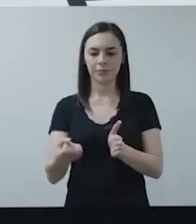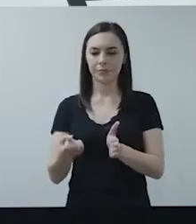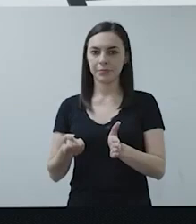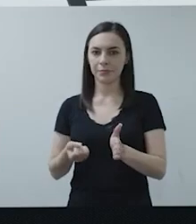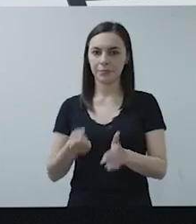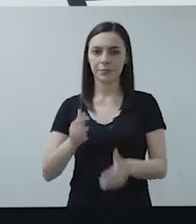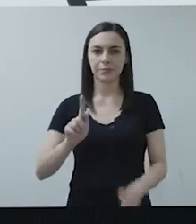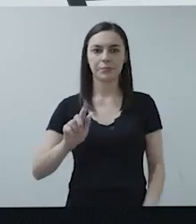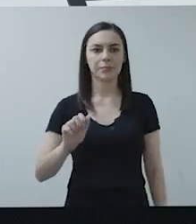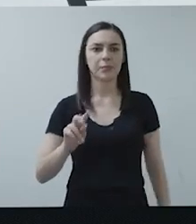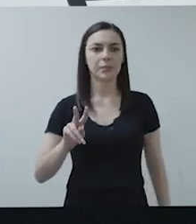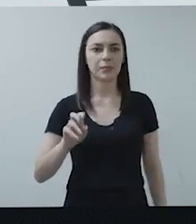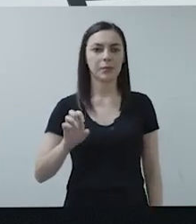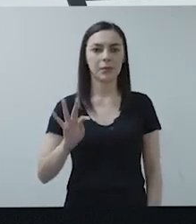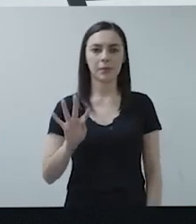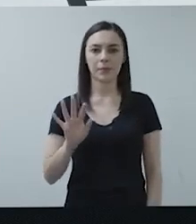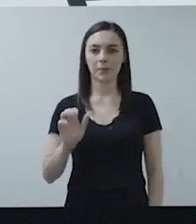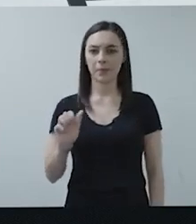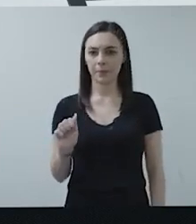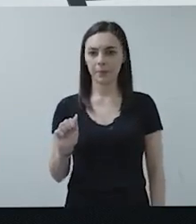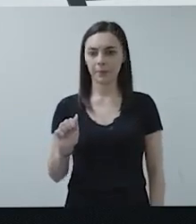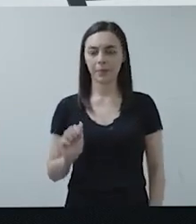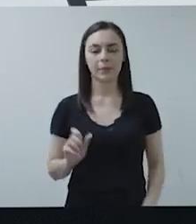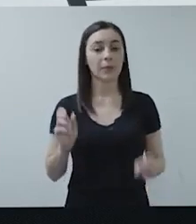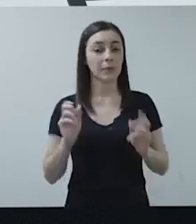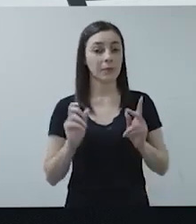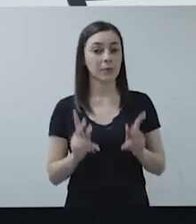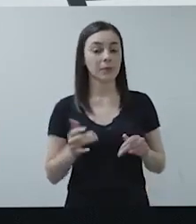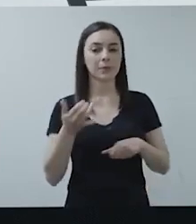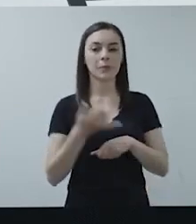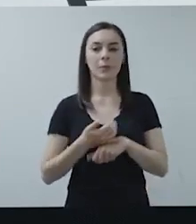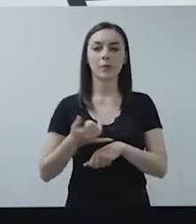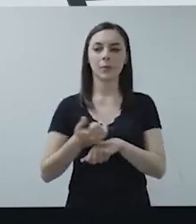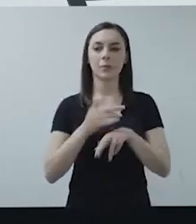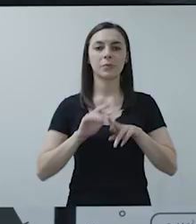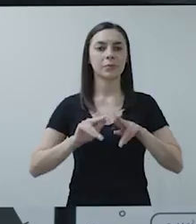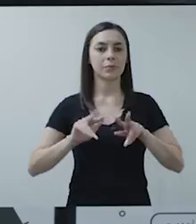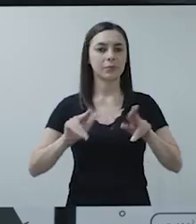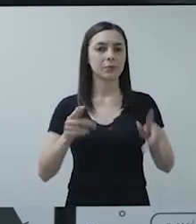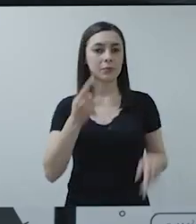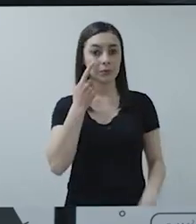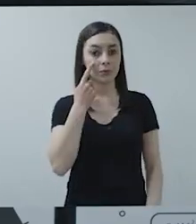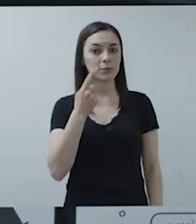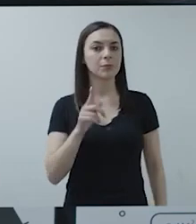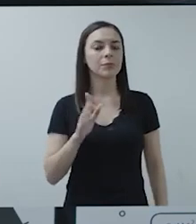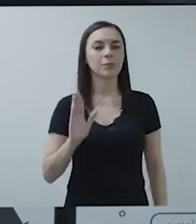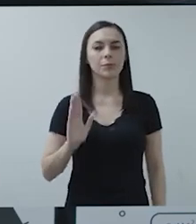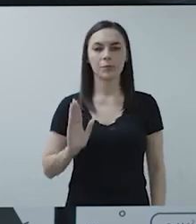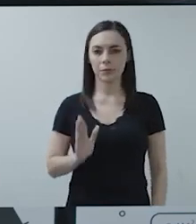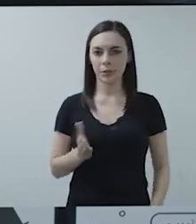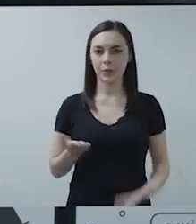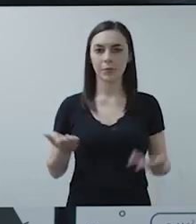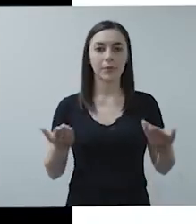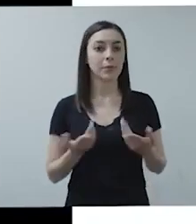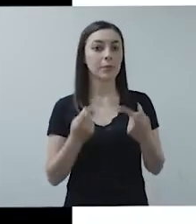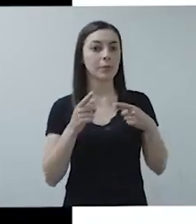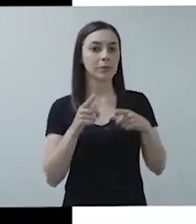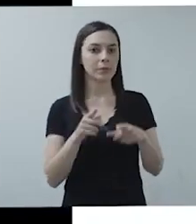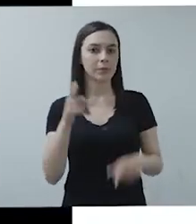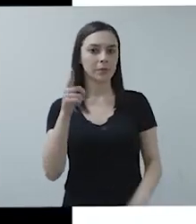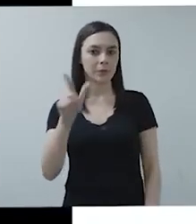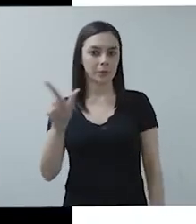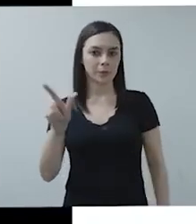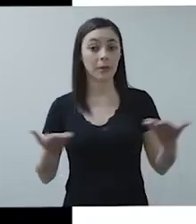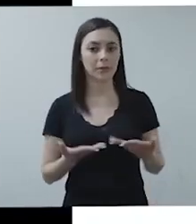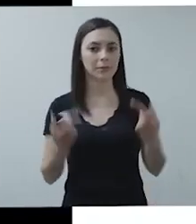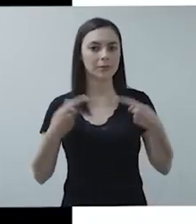gaveta. Muito bem. Os objetos aqui nós já descobrimos. Agora vamos para o próximo desafio.